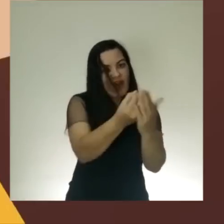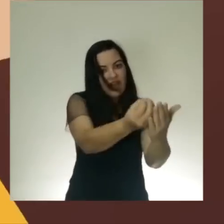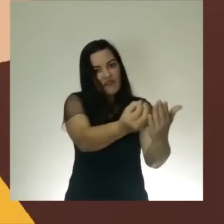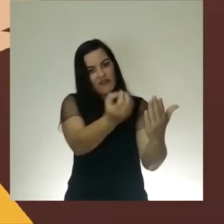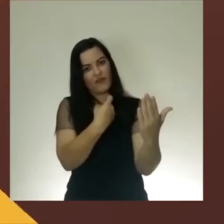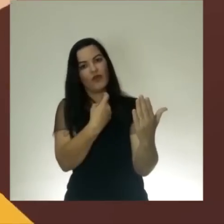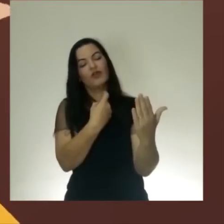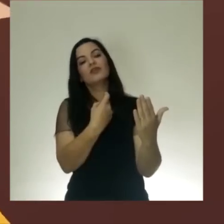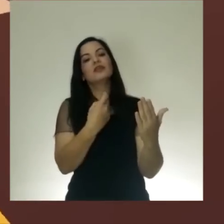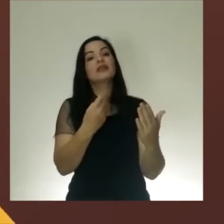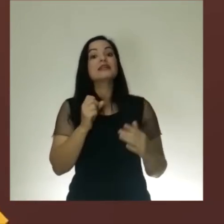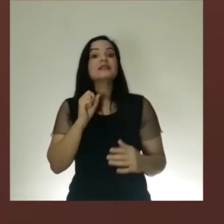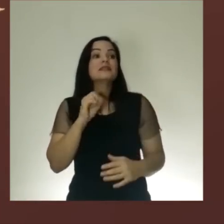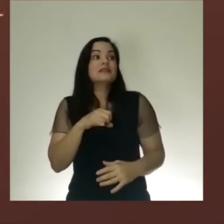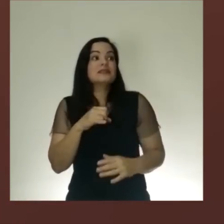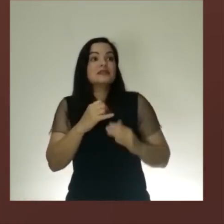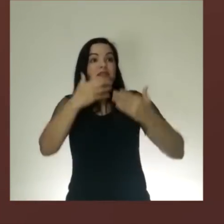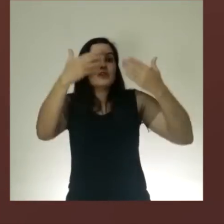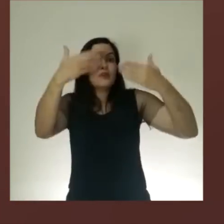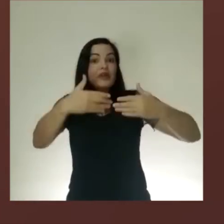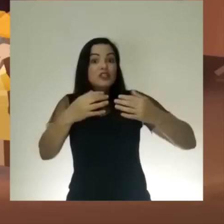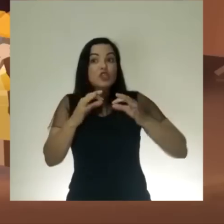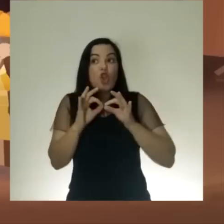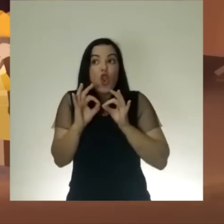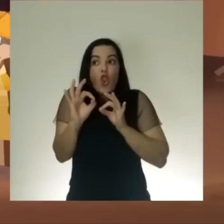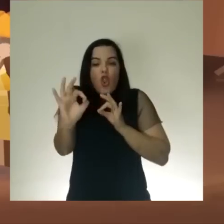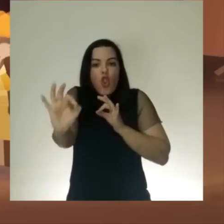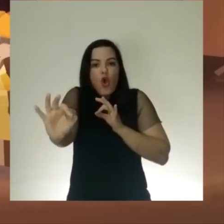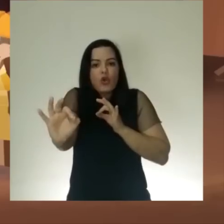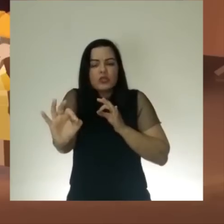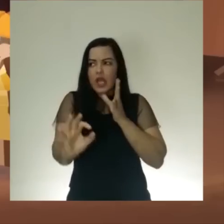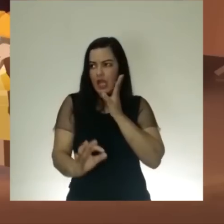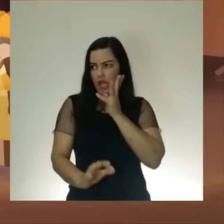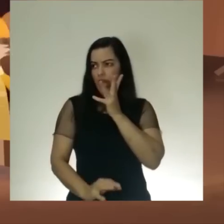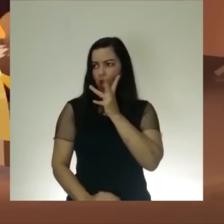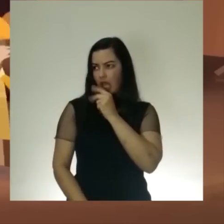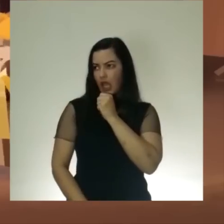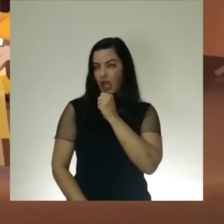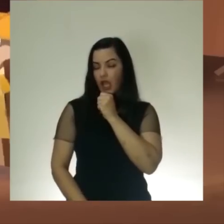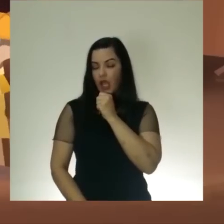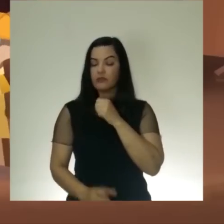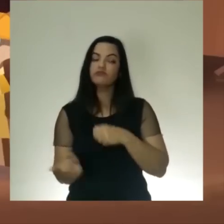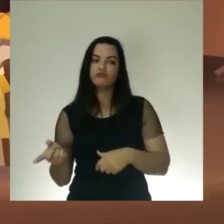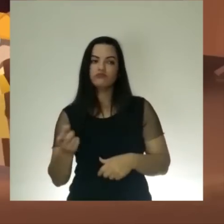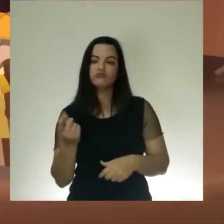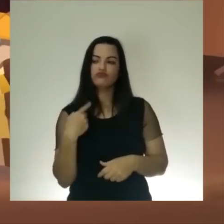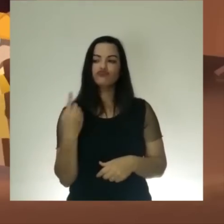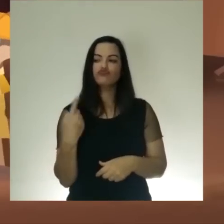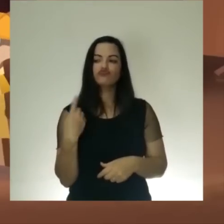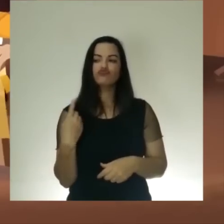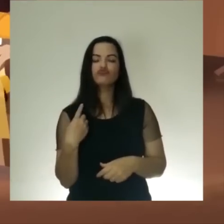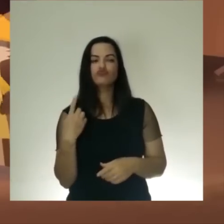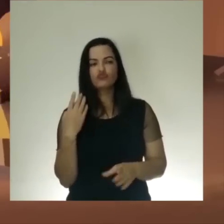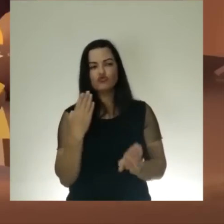longe... Ele vai demorar mais para voltar? Vamos descobrir. Vai, Júpiter, você joga a bola dessa